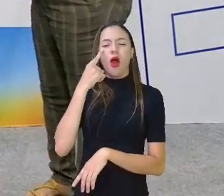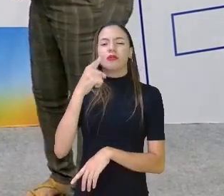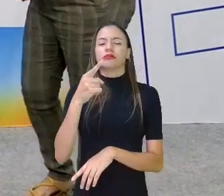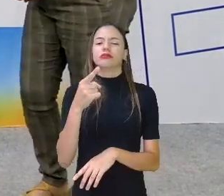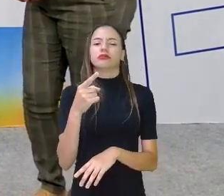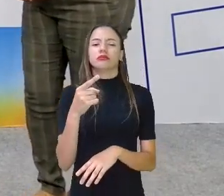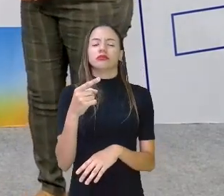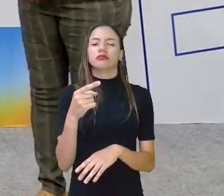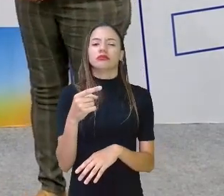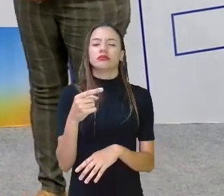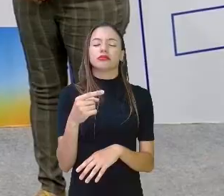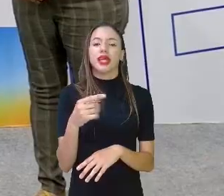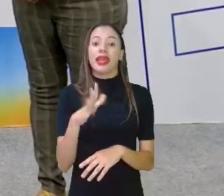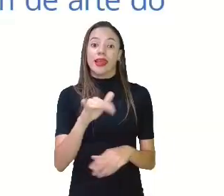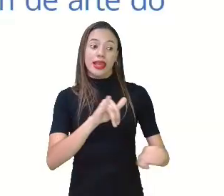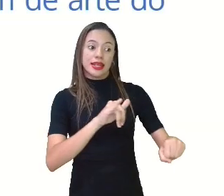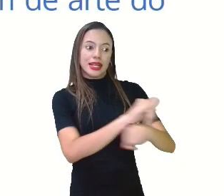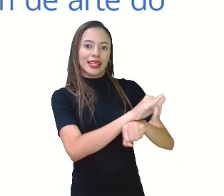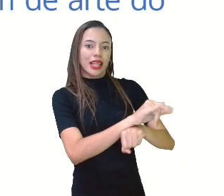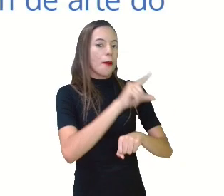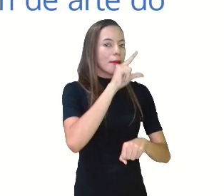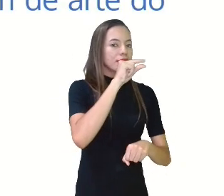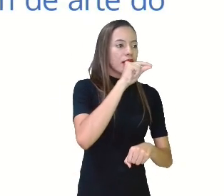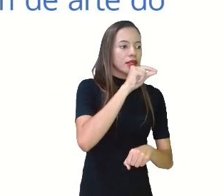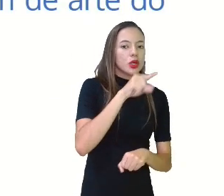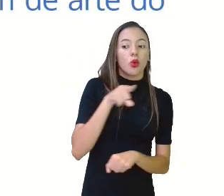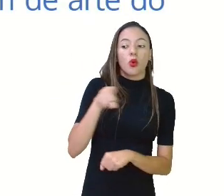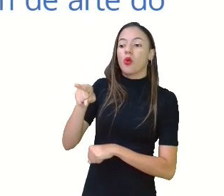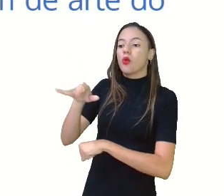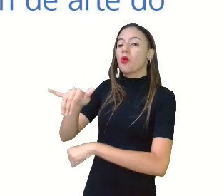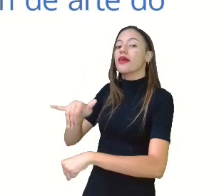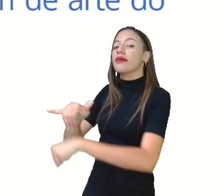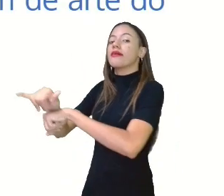um homem ou de enganar um passarinho?